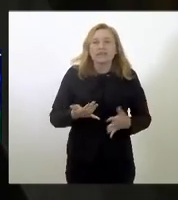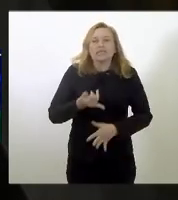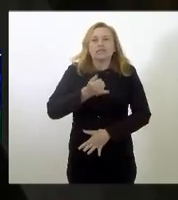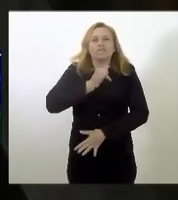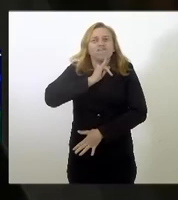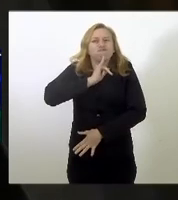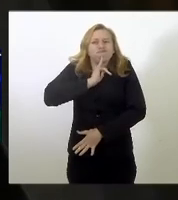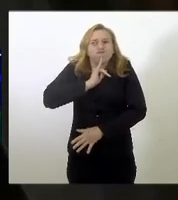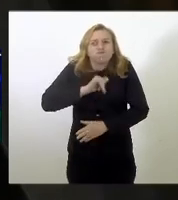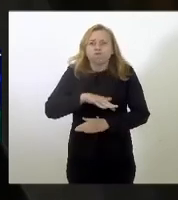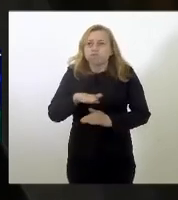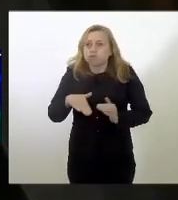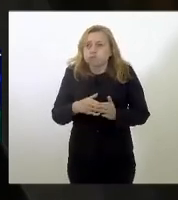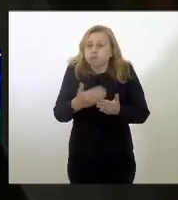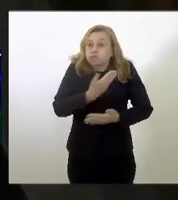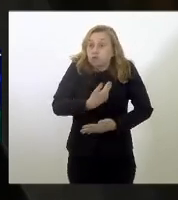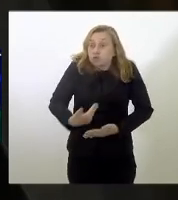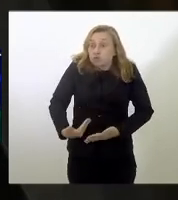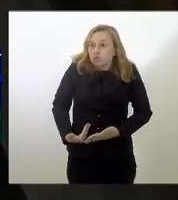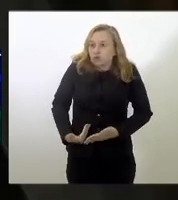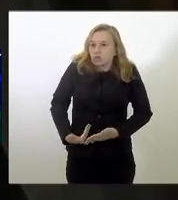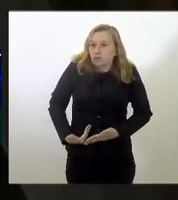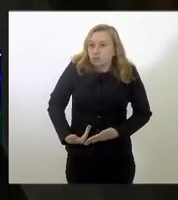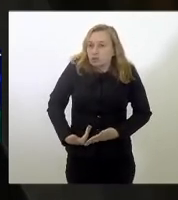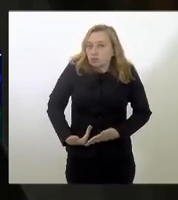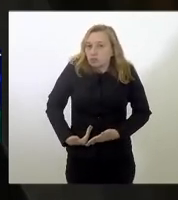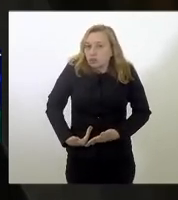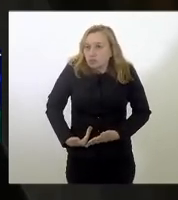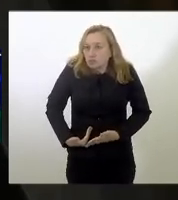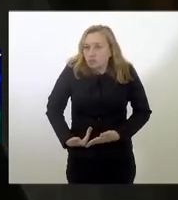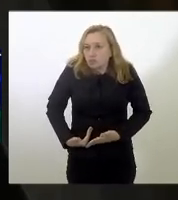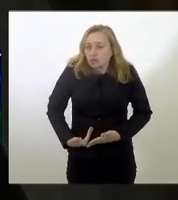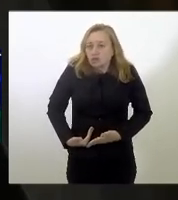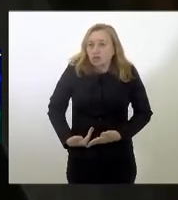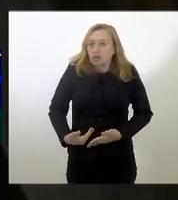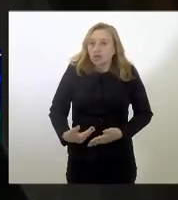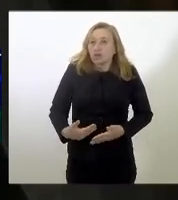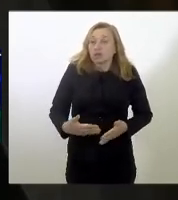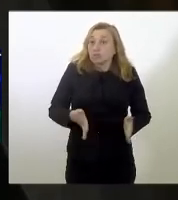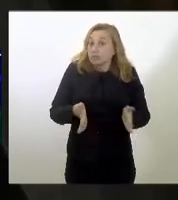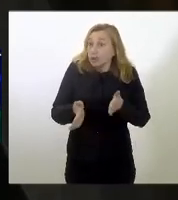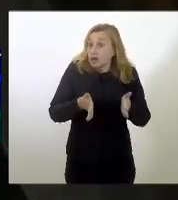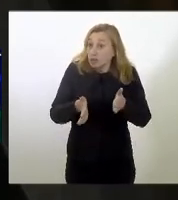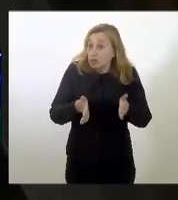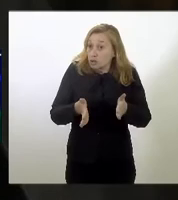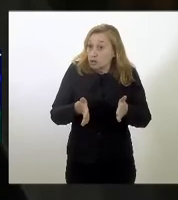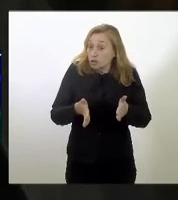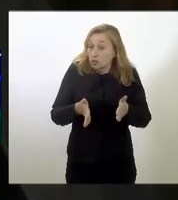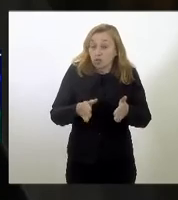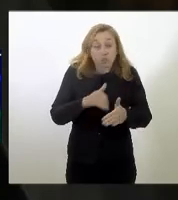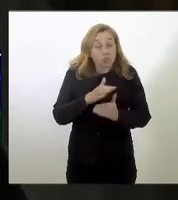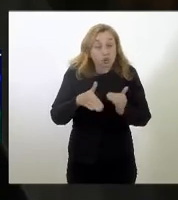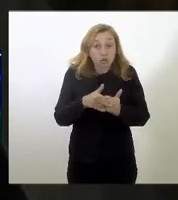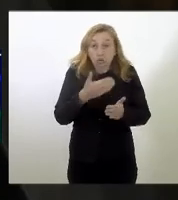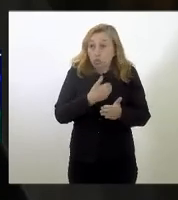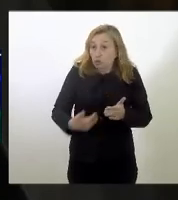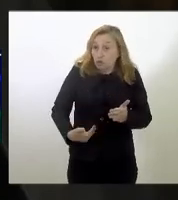infelizmente, todos os governos que passaram pelo governo do estado, todos os governadores que passaram pelo estado do Rio de